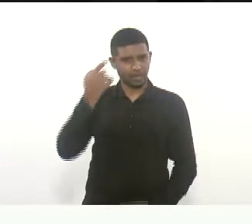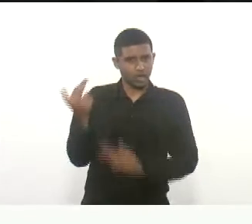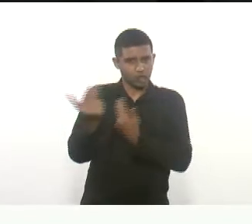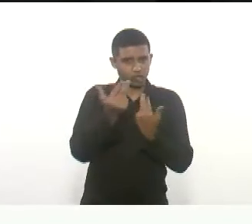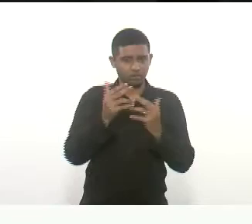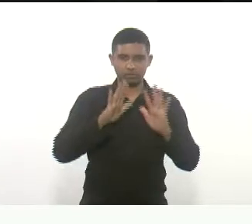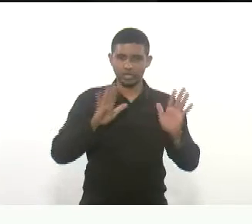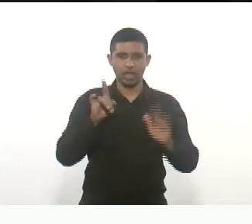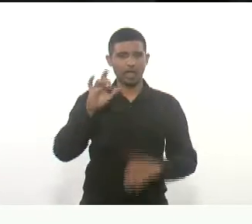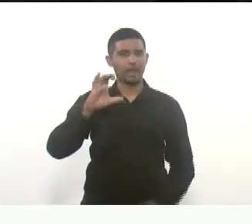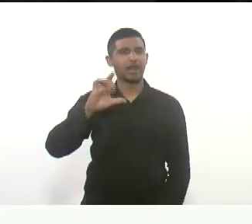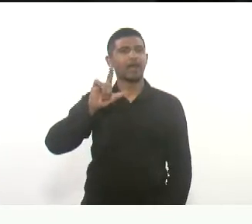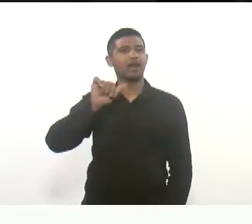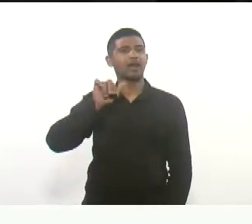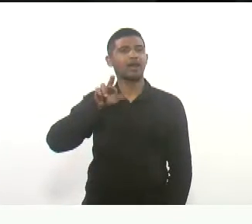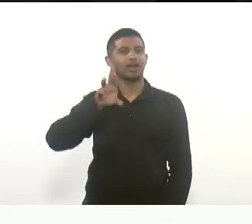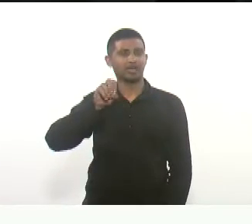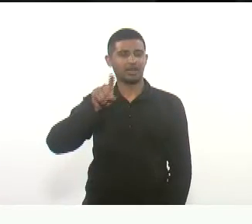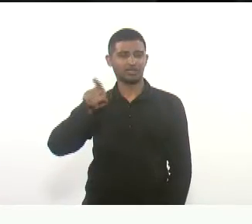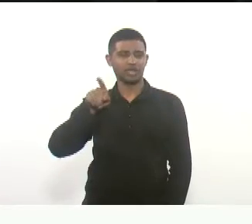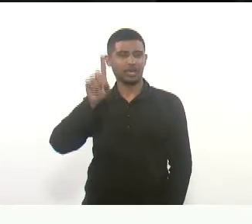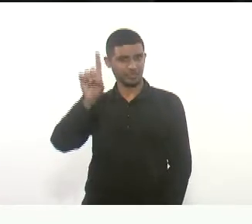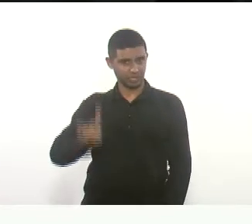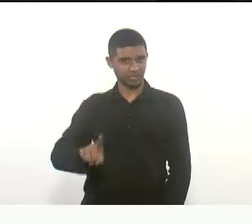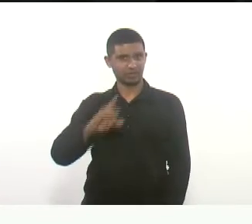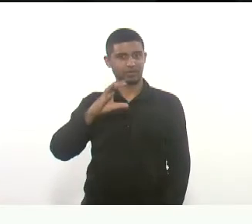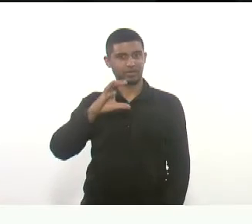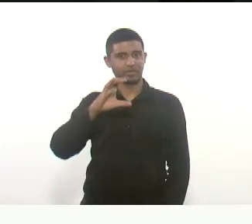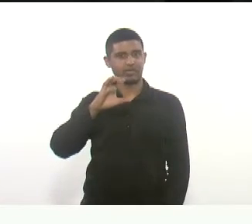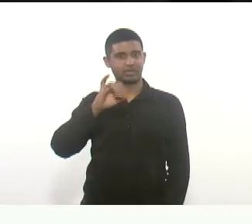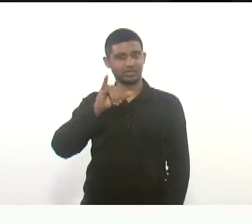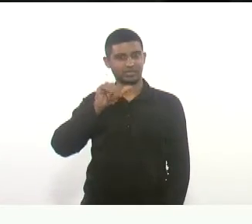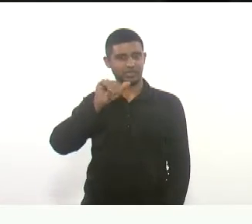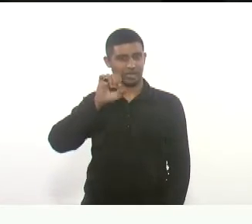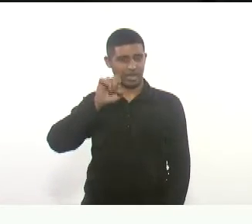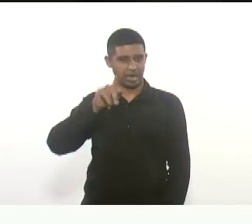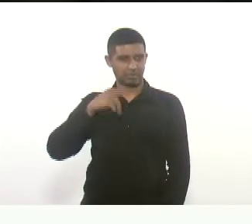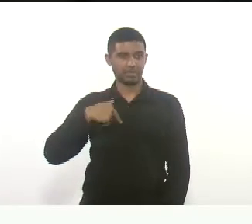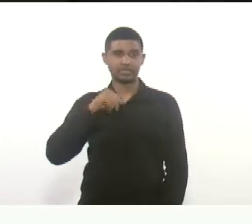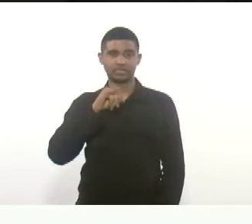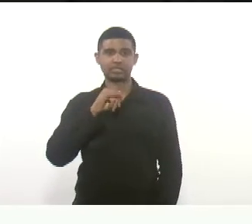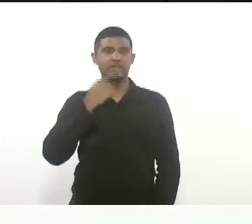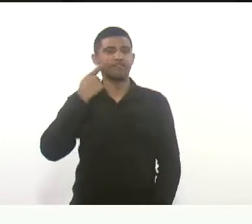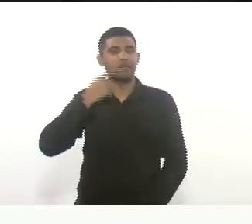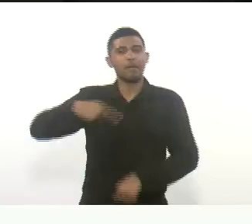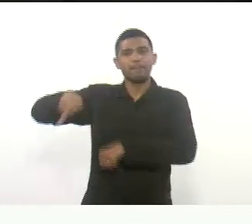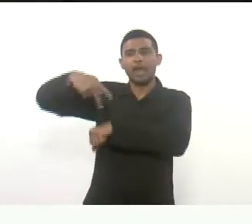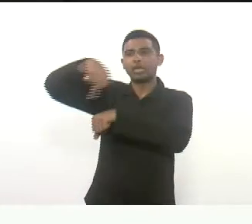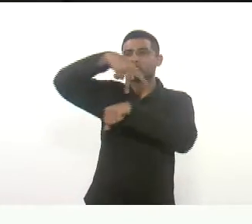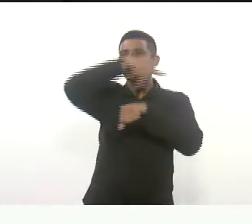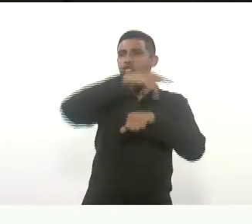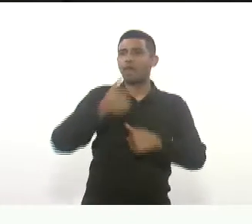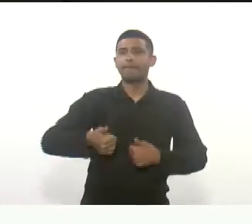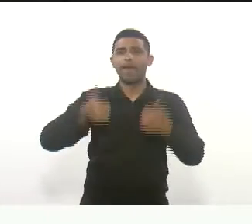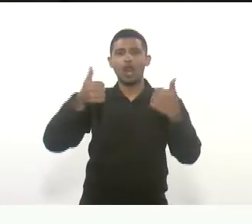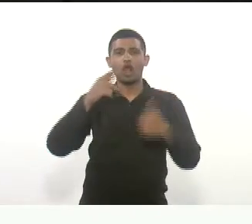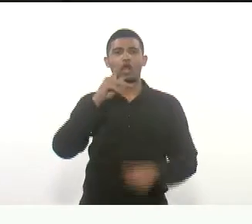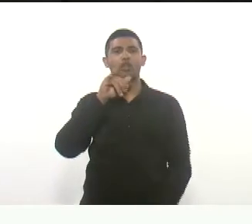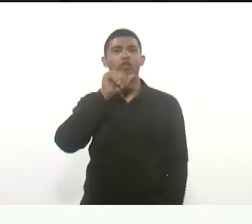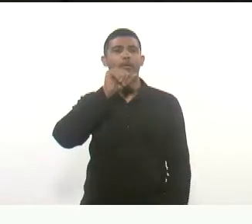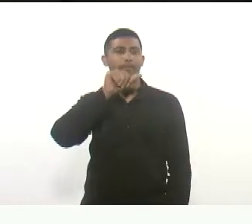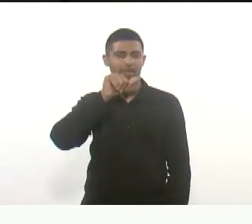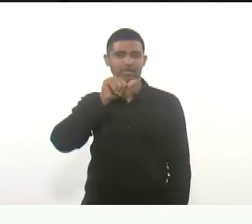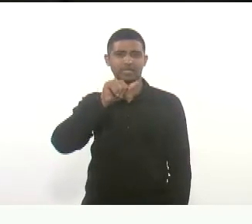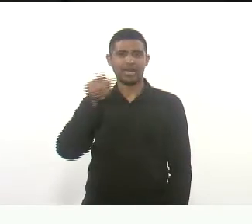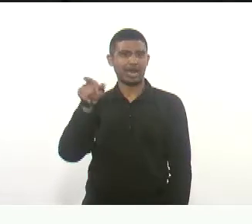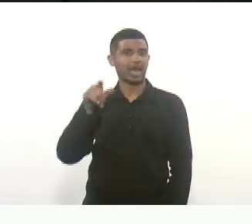diretora do CEIP, ela sempre fala que, se você olhar para os melhores países no PISA, não vai ter nenhum que não ofereça no mínimo